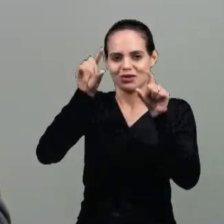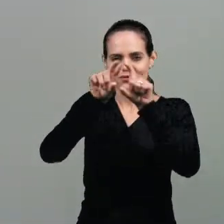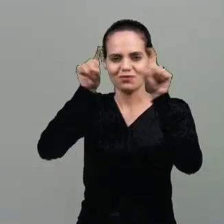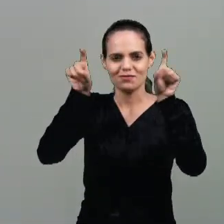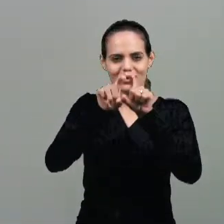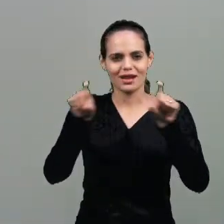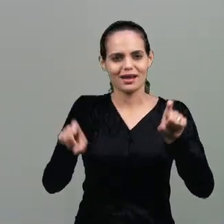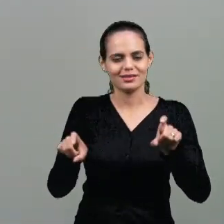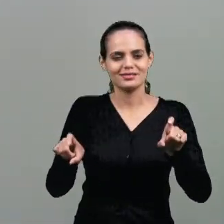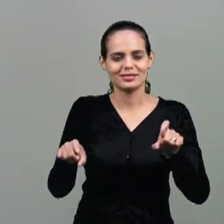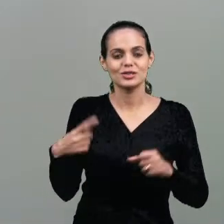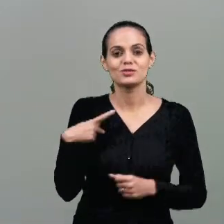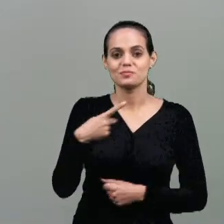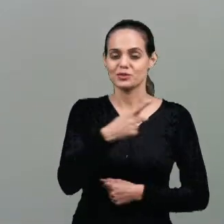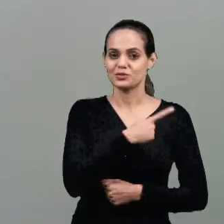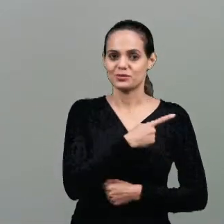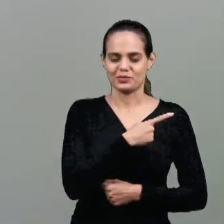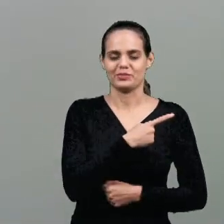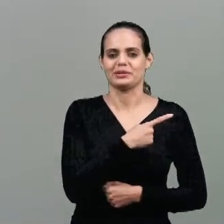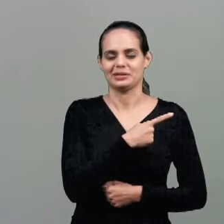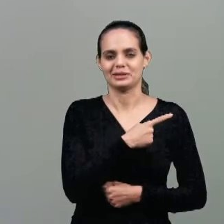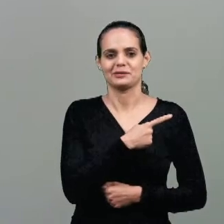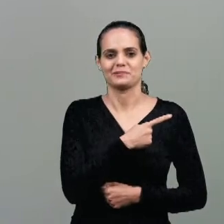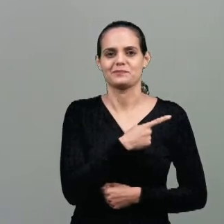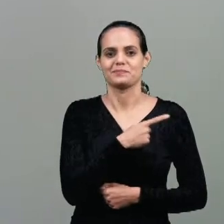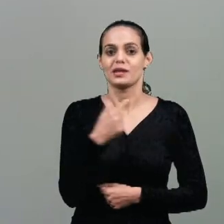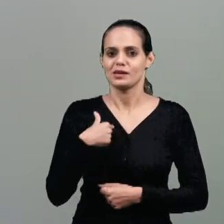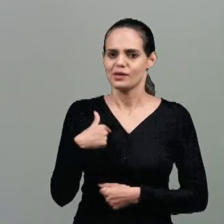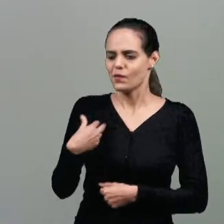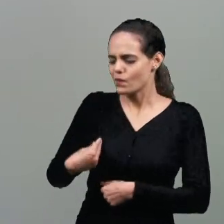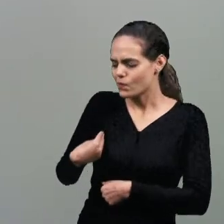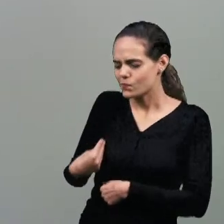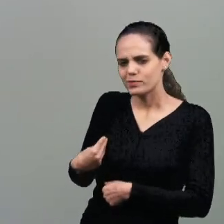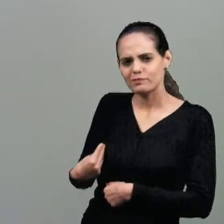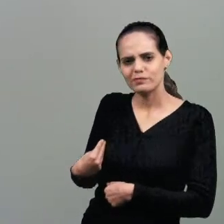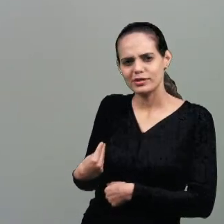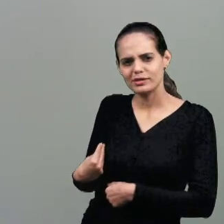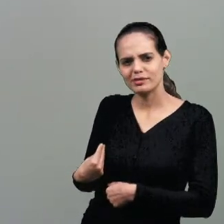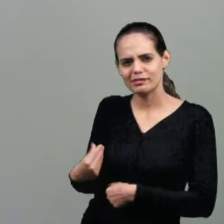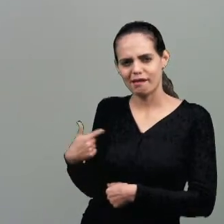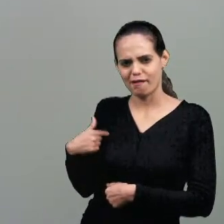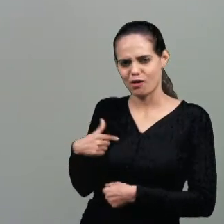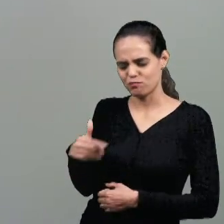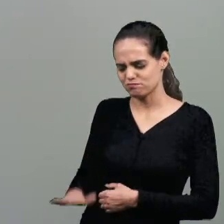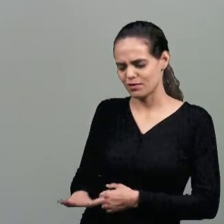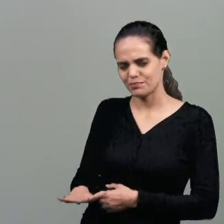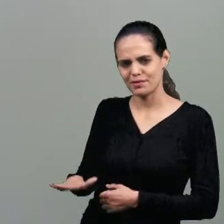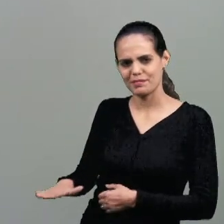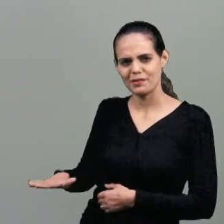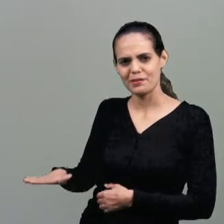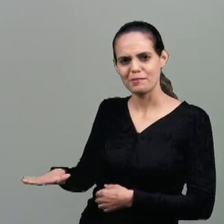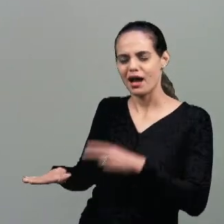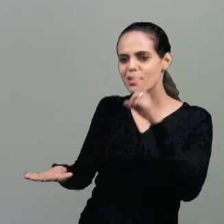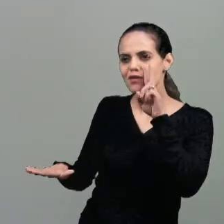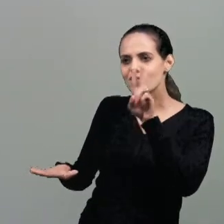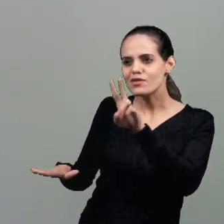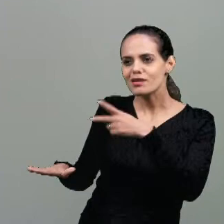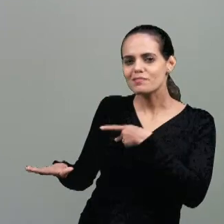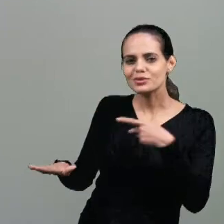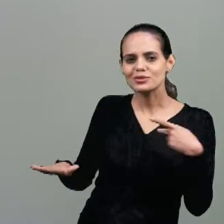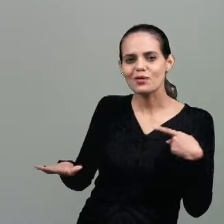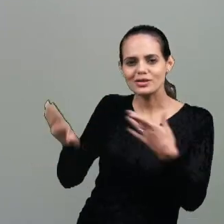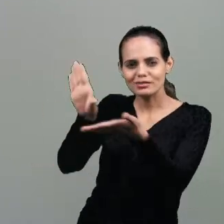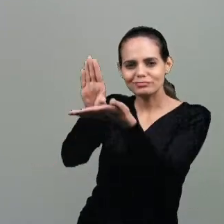pastores também pelos quais, ou com os quais eu convivi, e que você sempre,